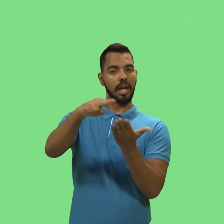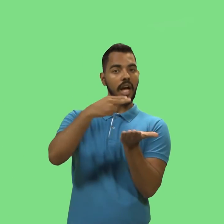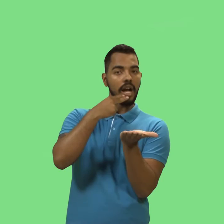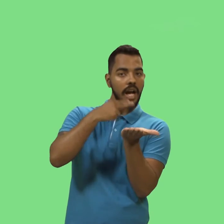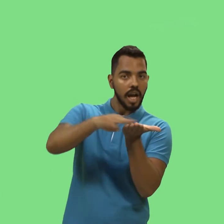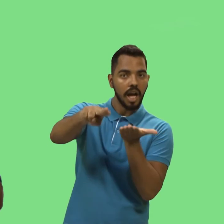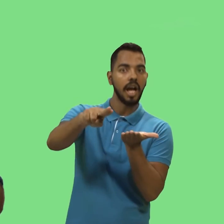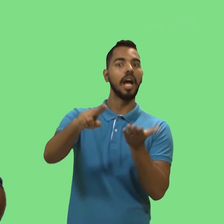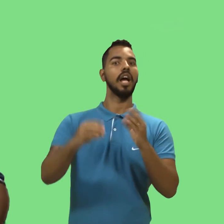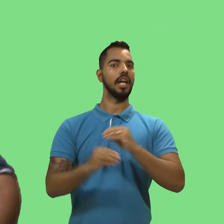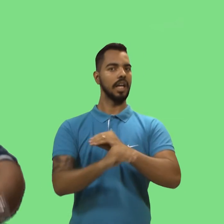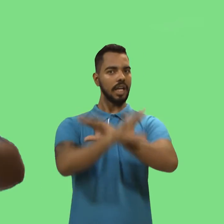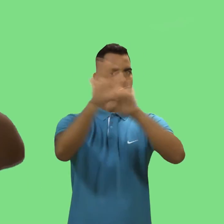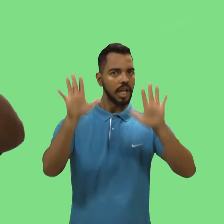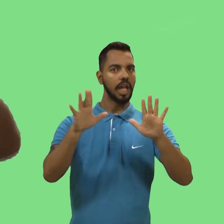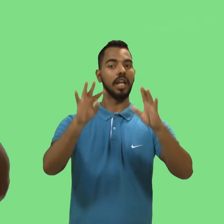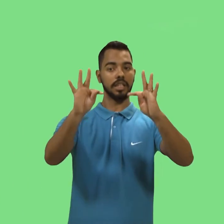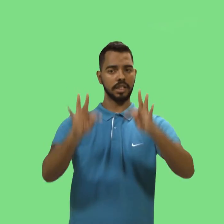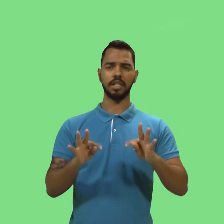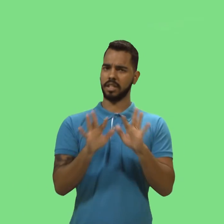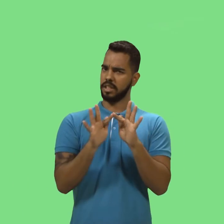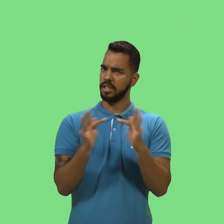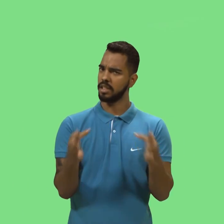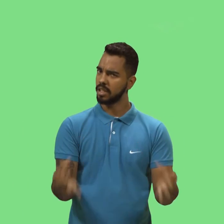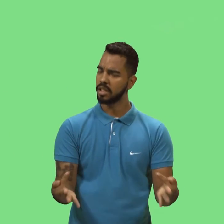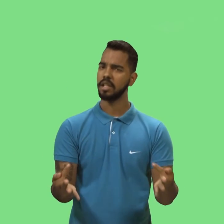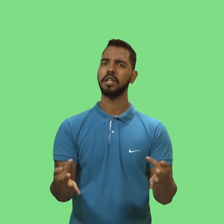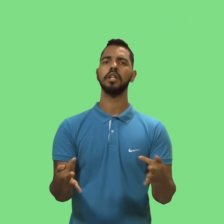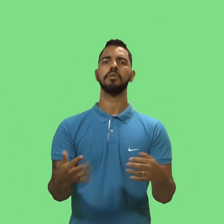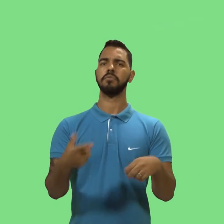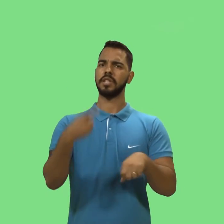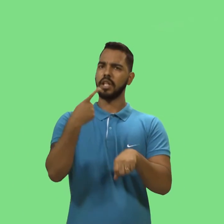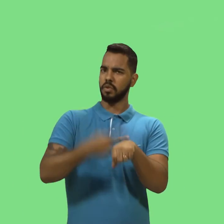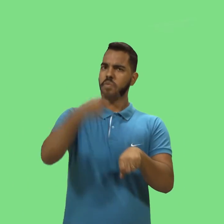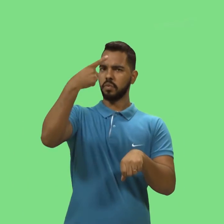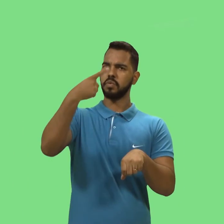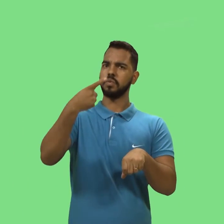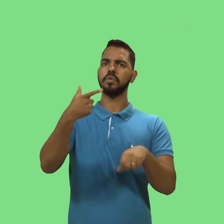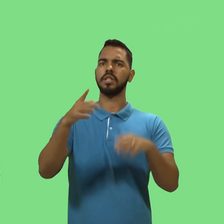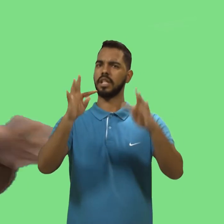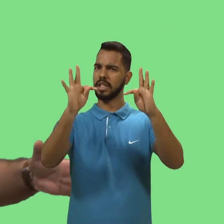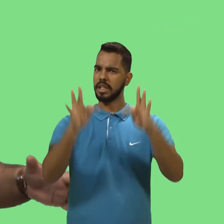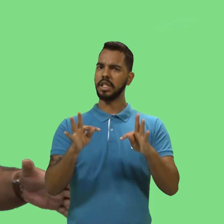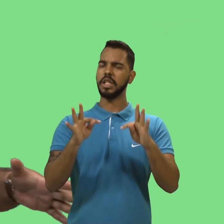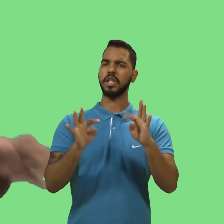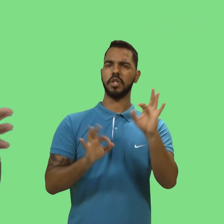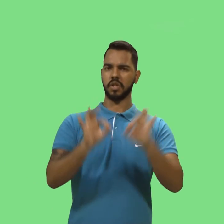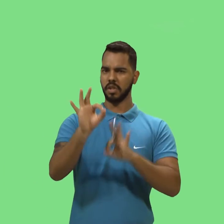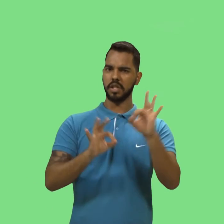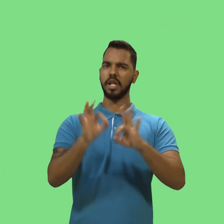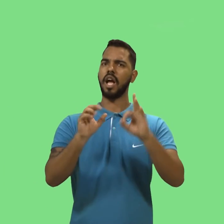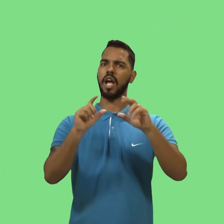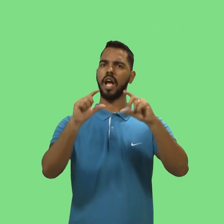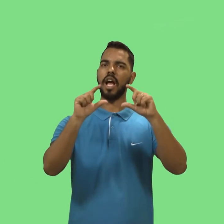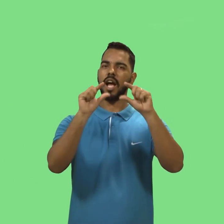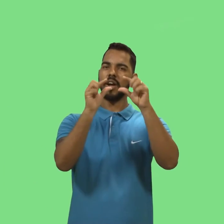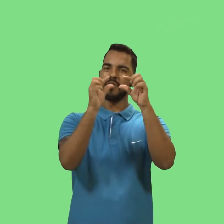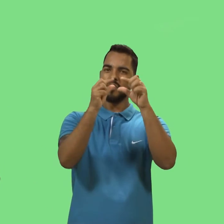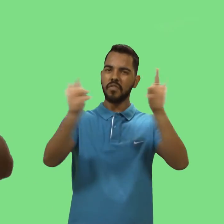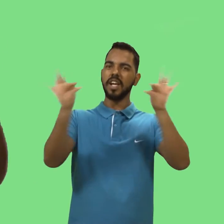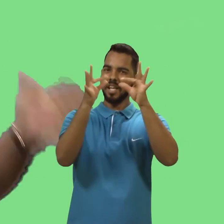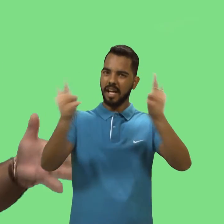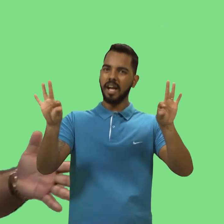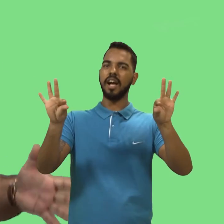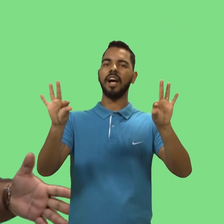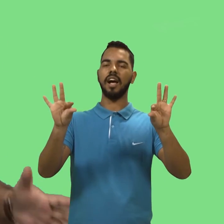simples, atual, com os termos bem estruturados nas frases. No mundo empresarial, tempo é dinheiro. Tempo de quem